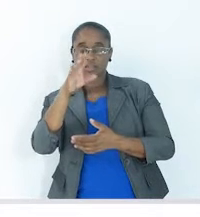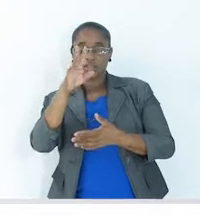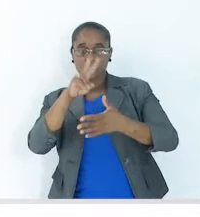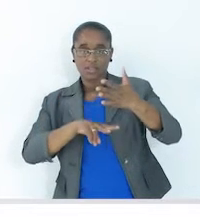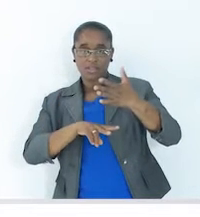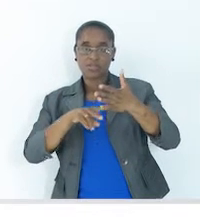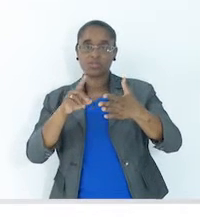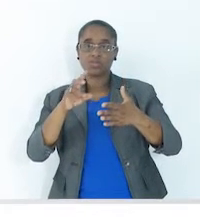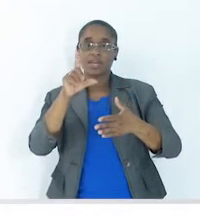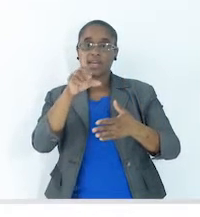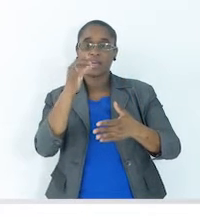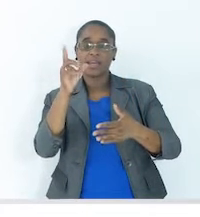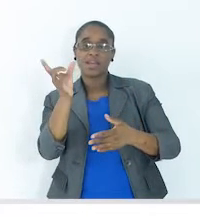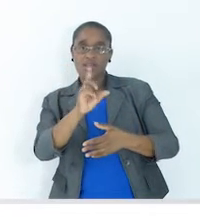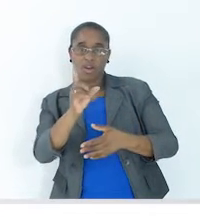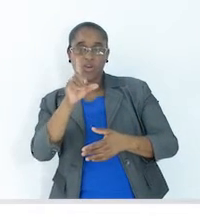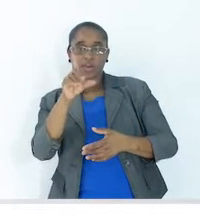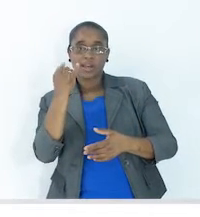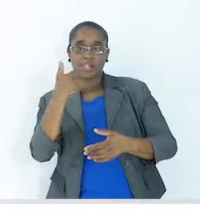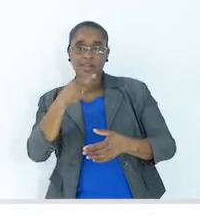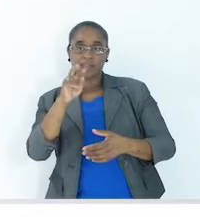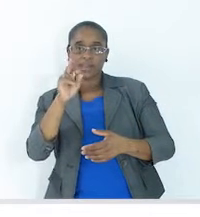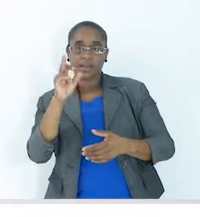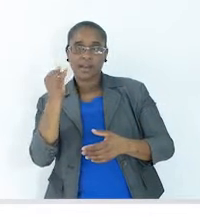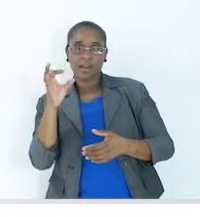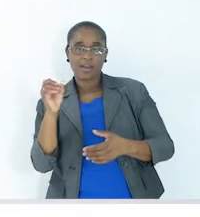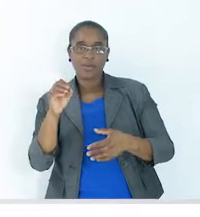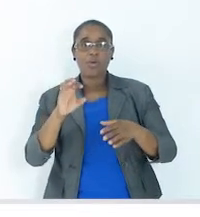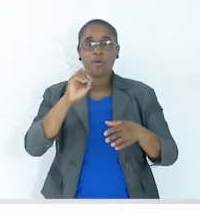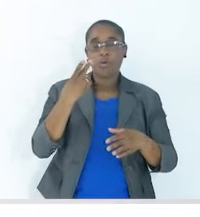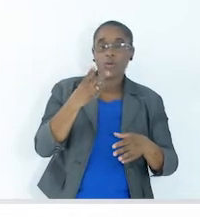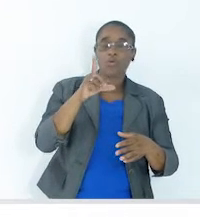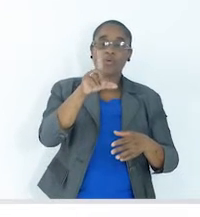literário ou se é um texto literário. Qual foi a resposta que deste?